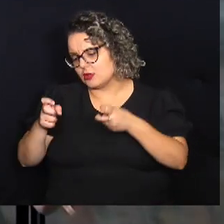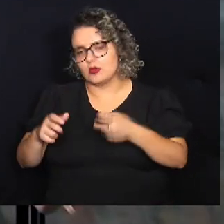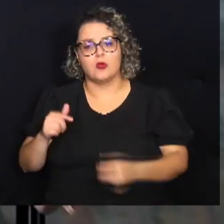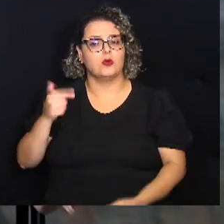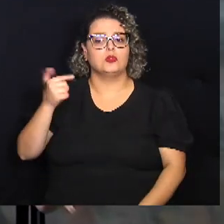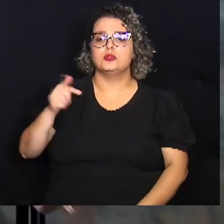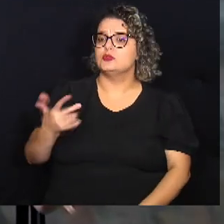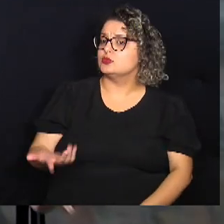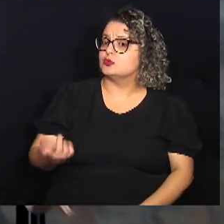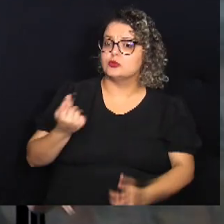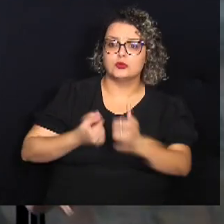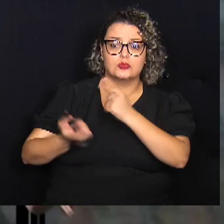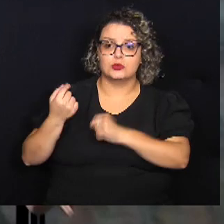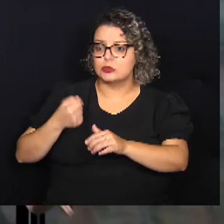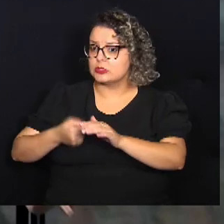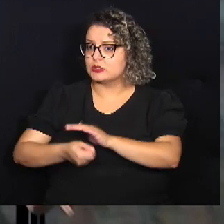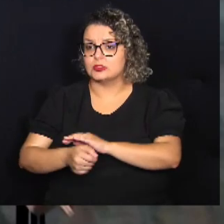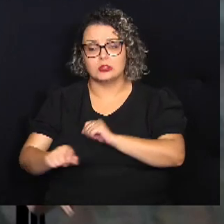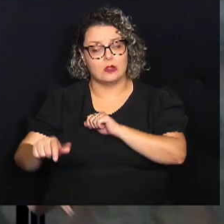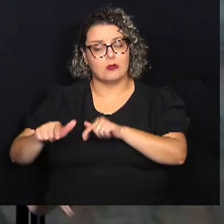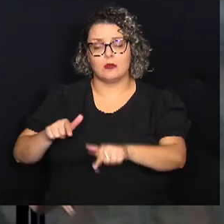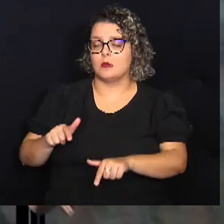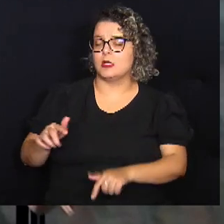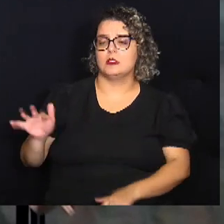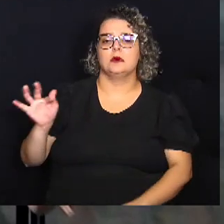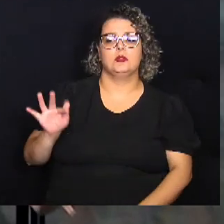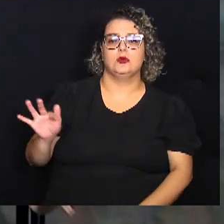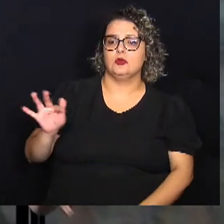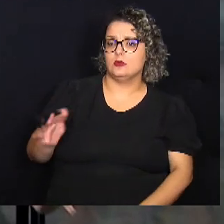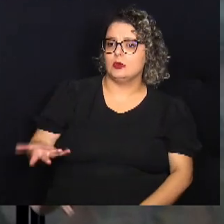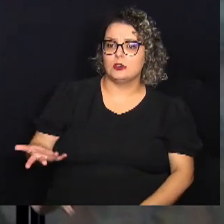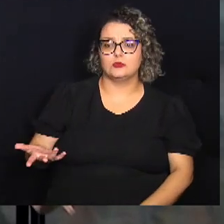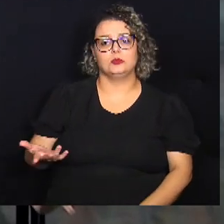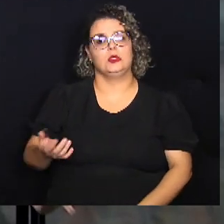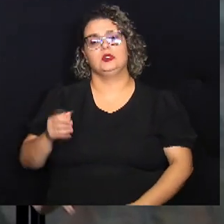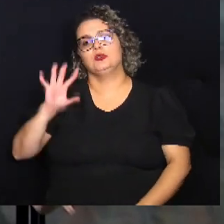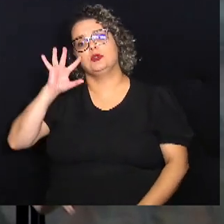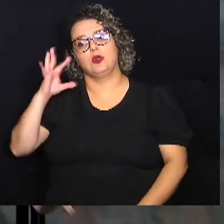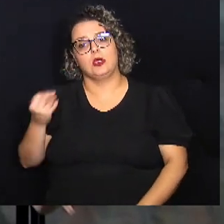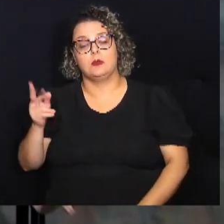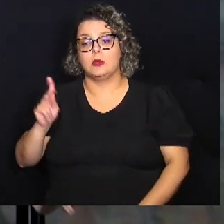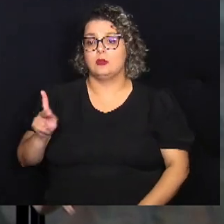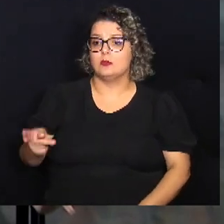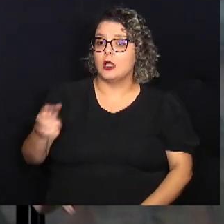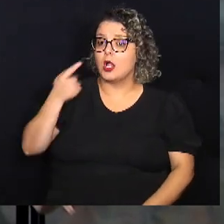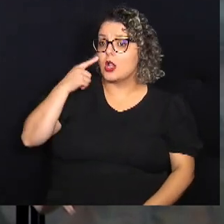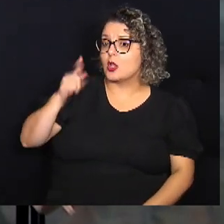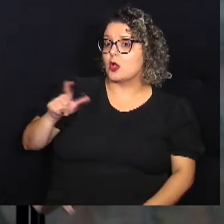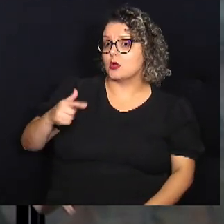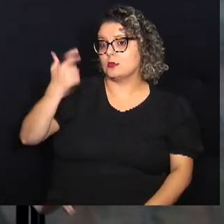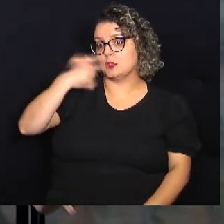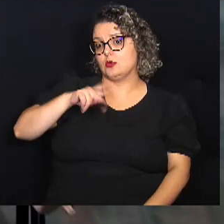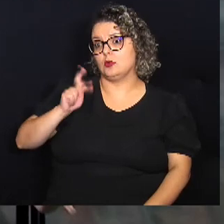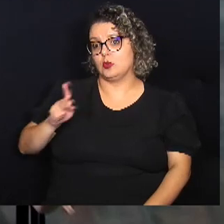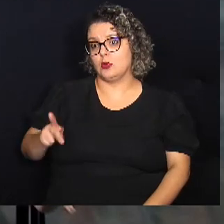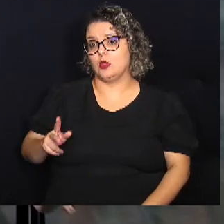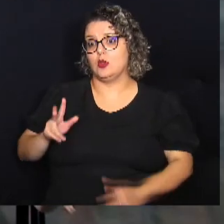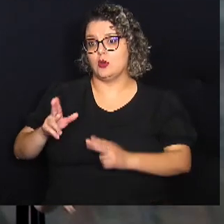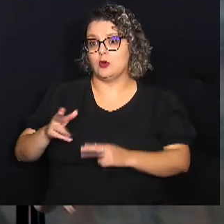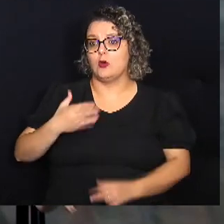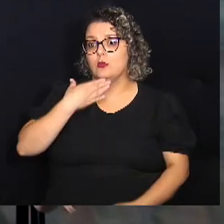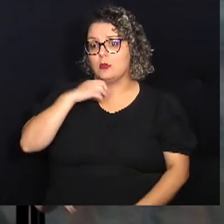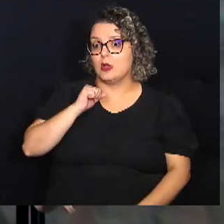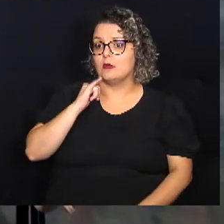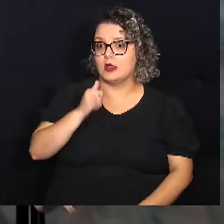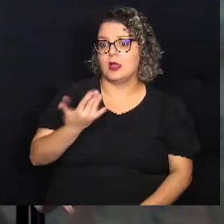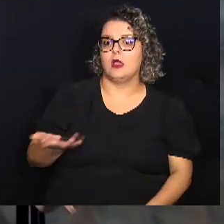tem investimento na formação do professor. Então, é claro que para eu ser professor, como dizia o Paulo Freire, não é só